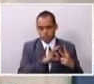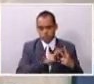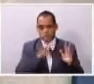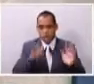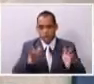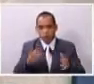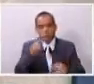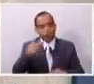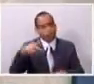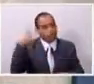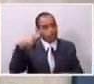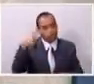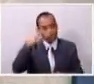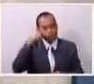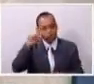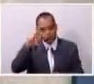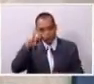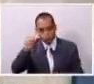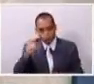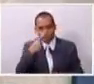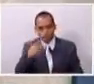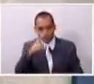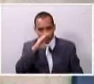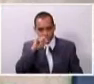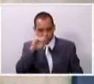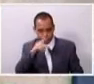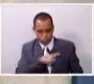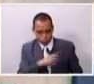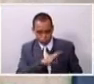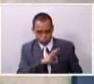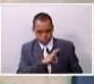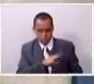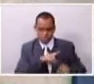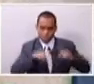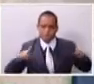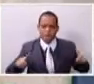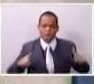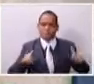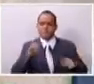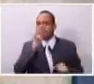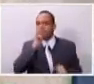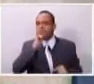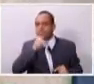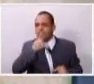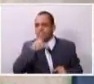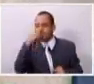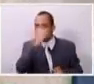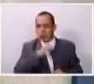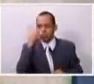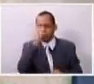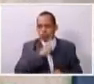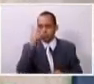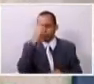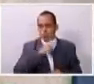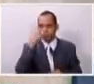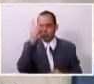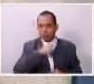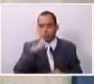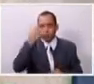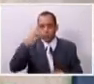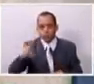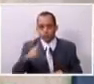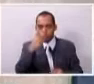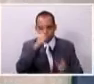uma homenagem pelo vereador Calvo à Guarda Civil, merecida, mas, infelizmente, no último domingo, quando